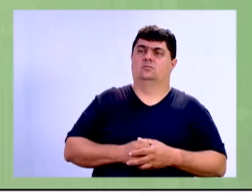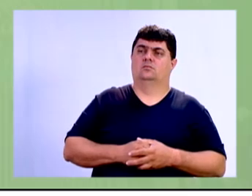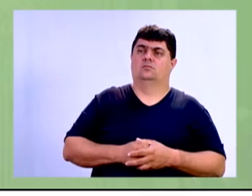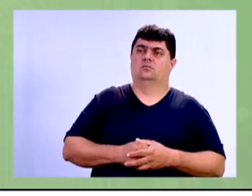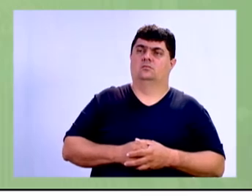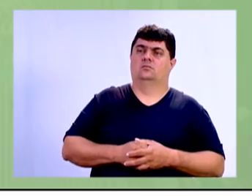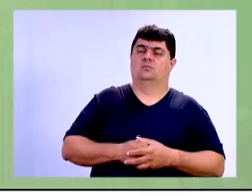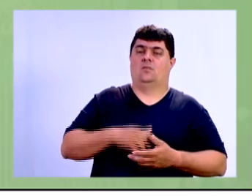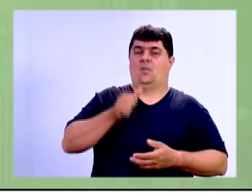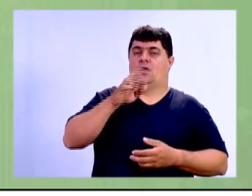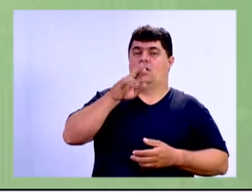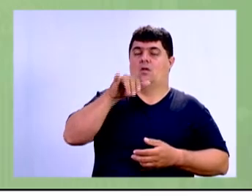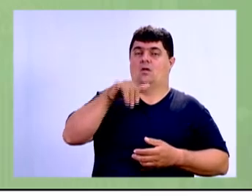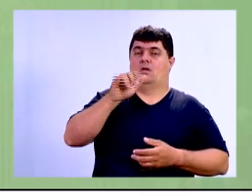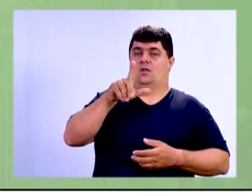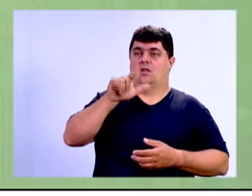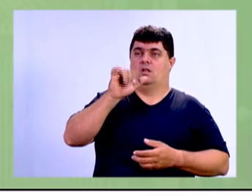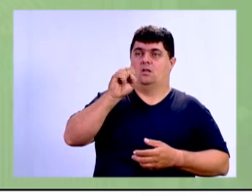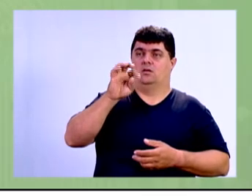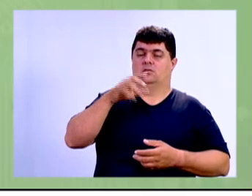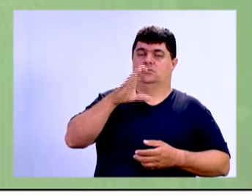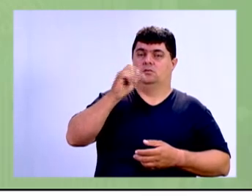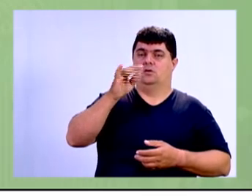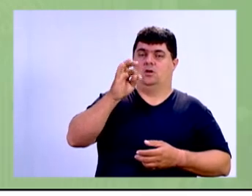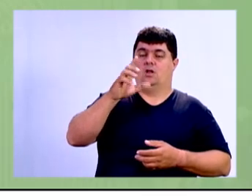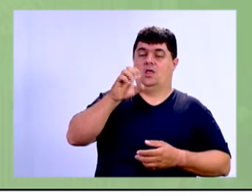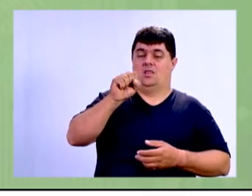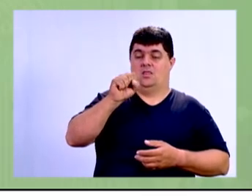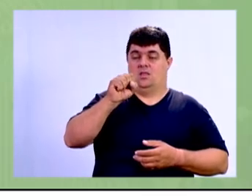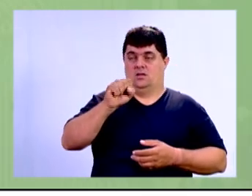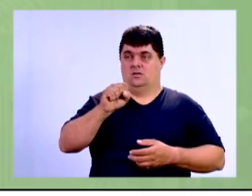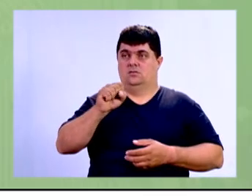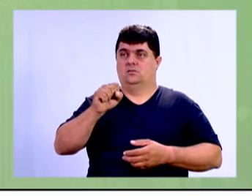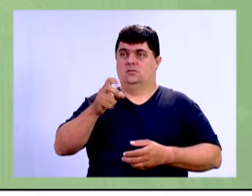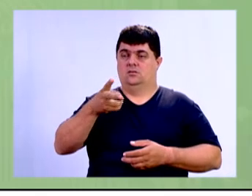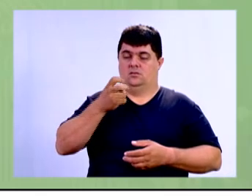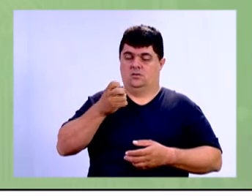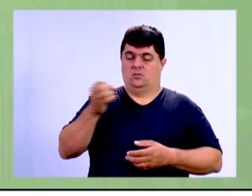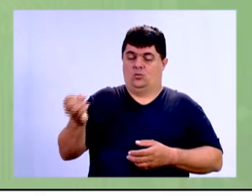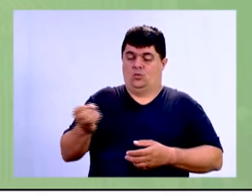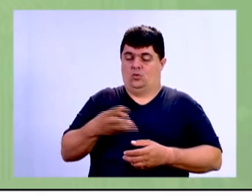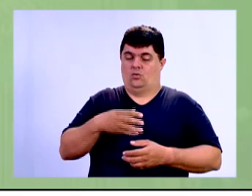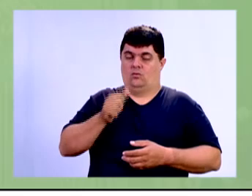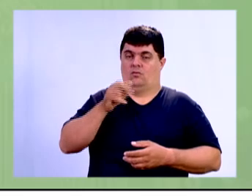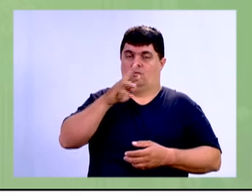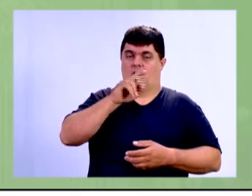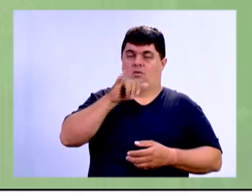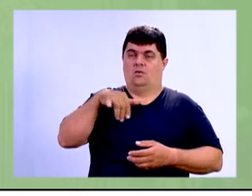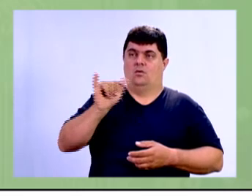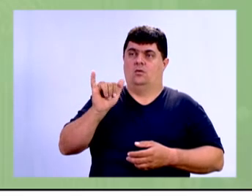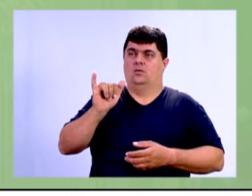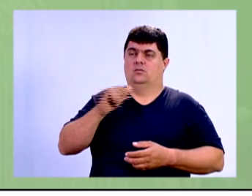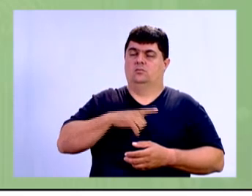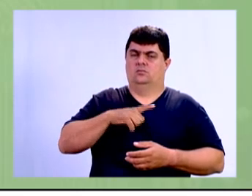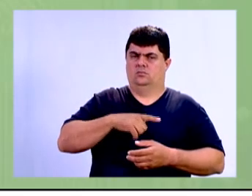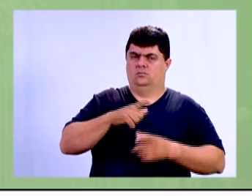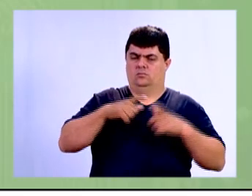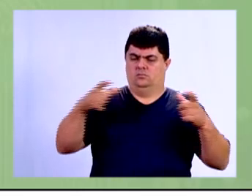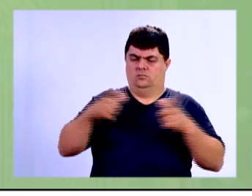ArrayList clientes, perceba que o cliente está no plural, recebe um novo ArrayList. Tem